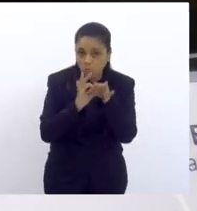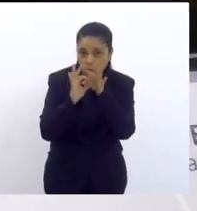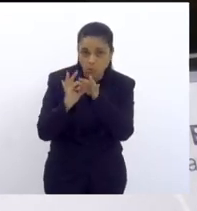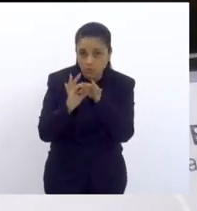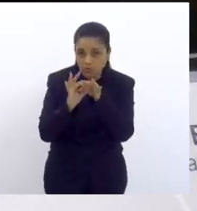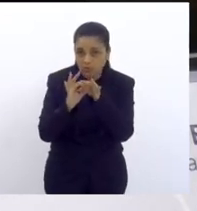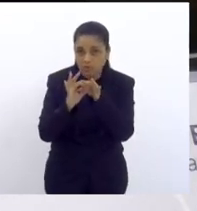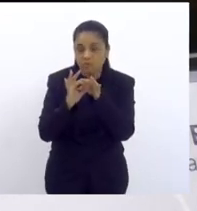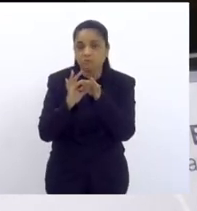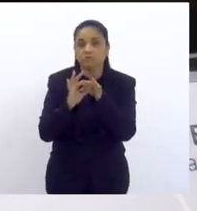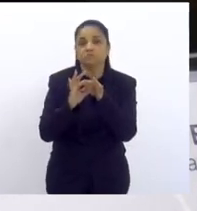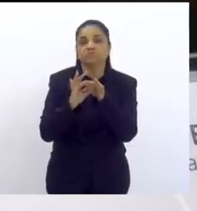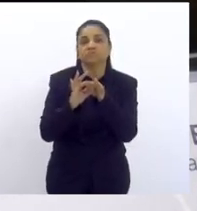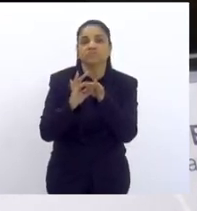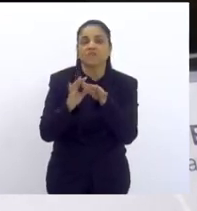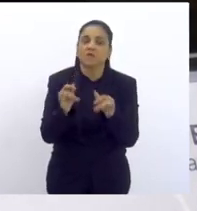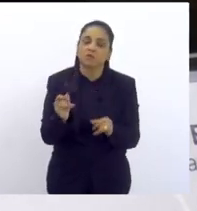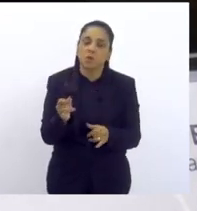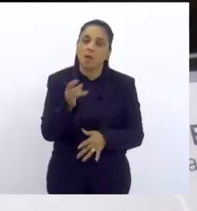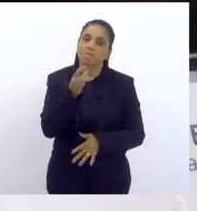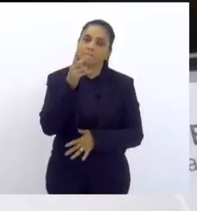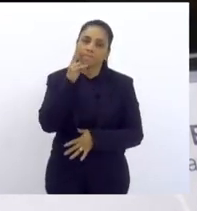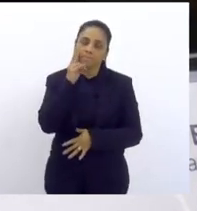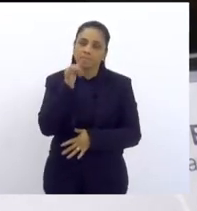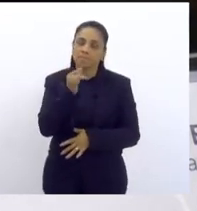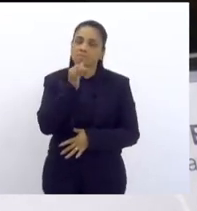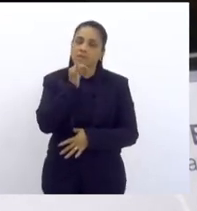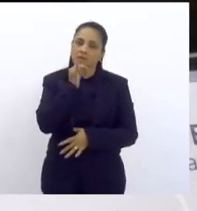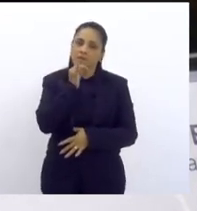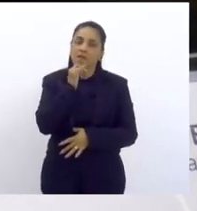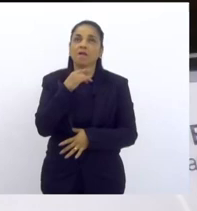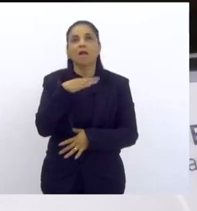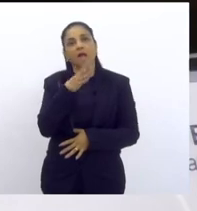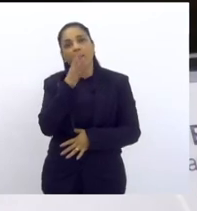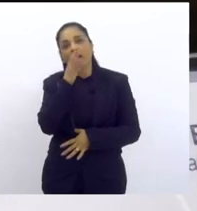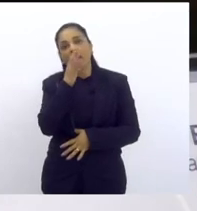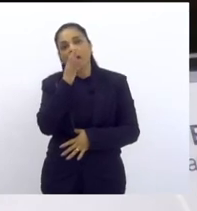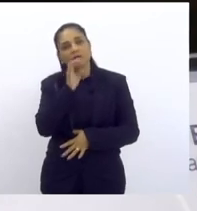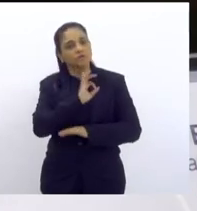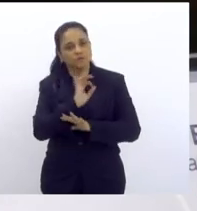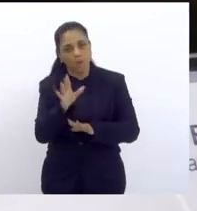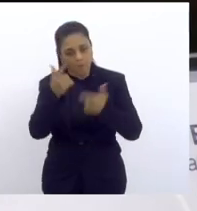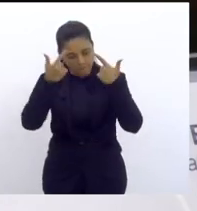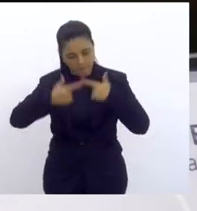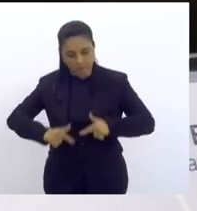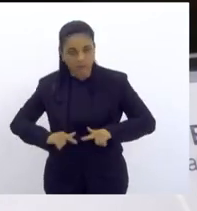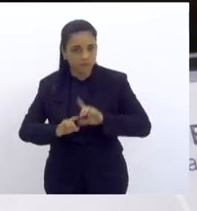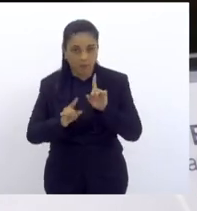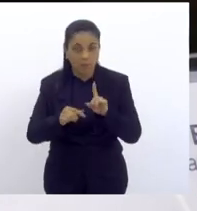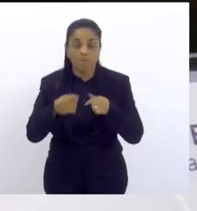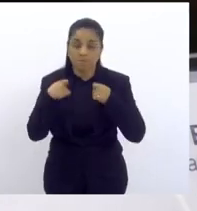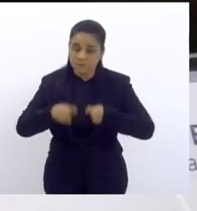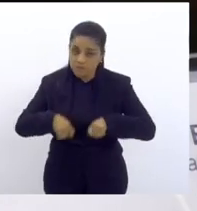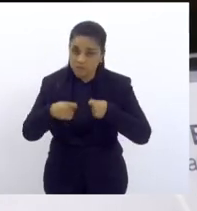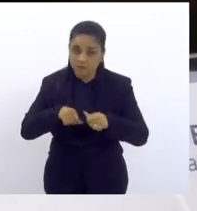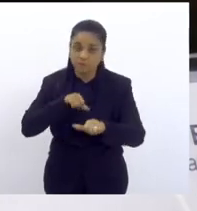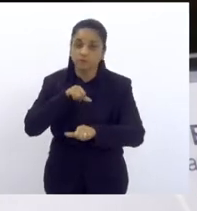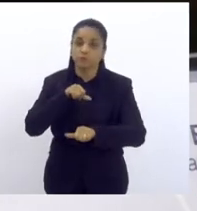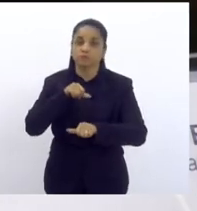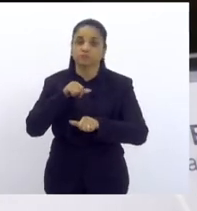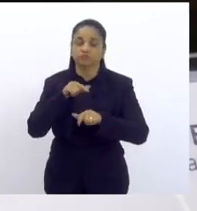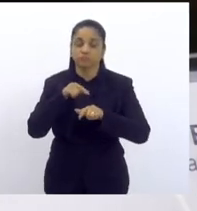de sermos meros espectadores passivos ou reacionários temos que nos tornar mais uma vez